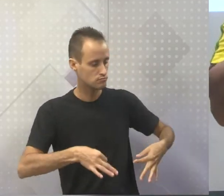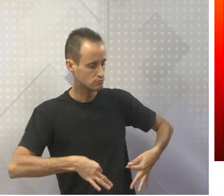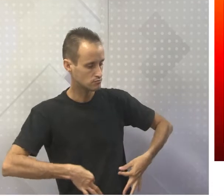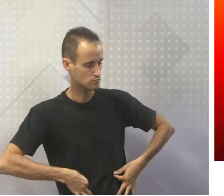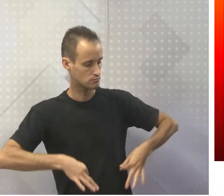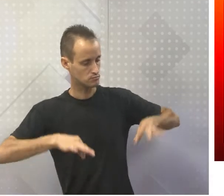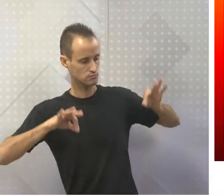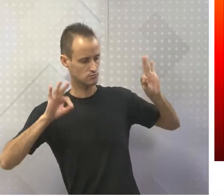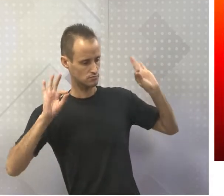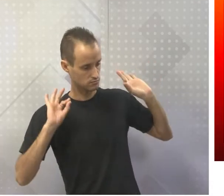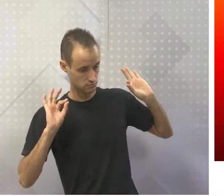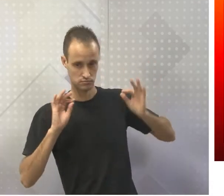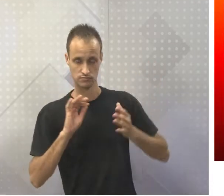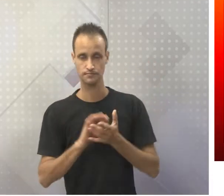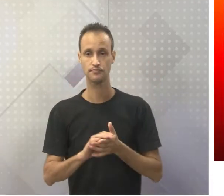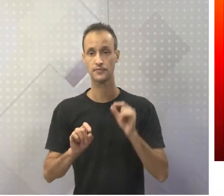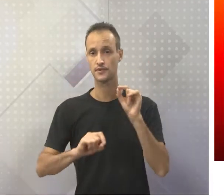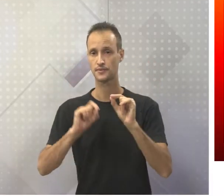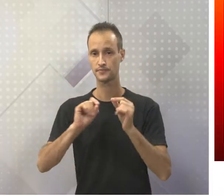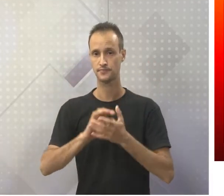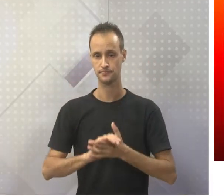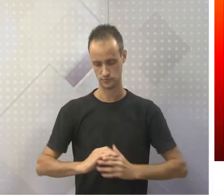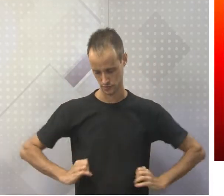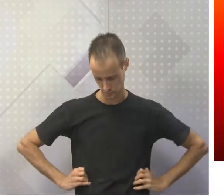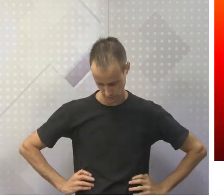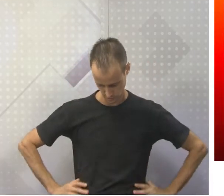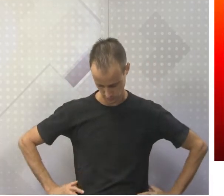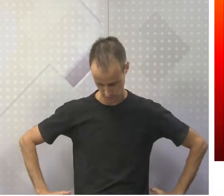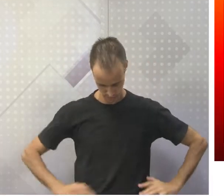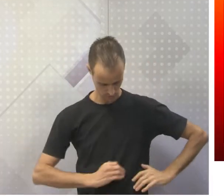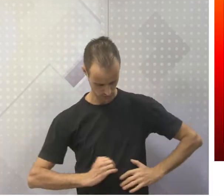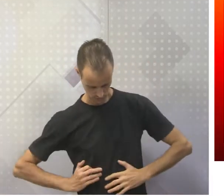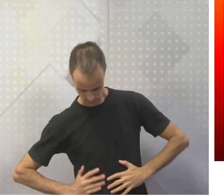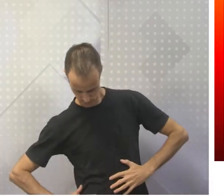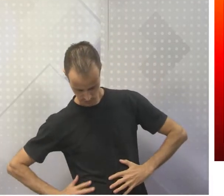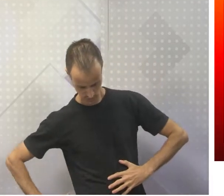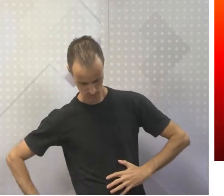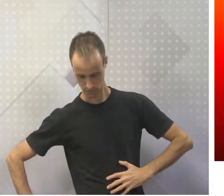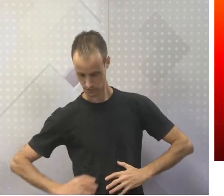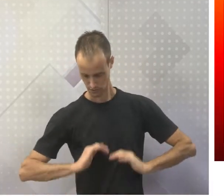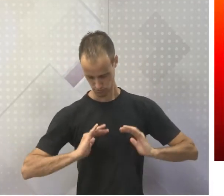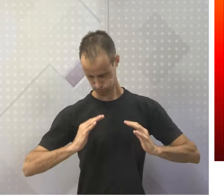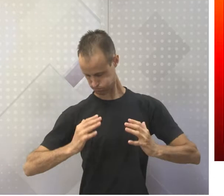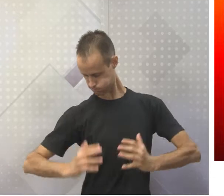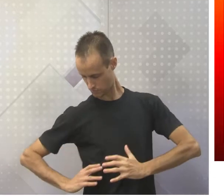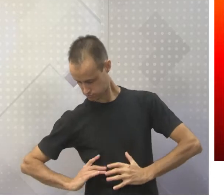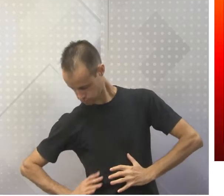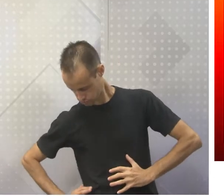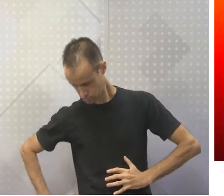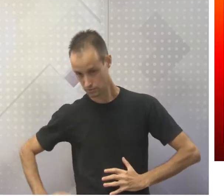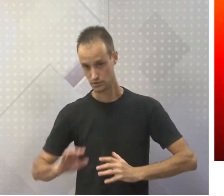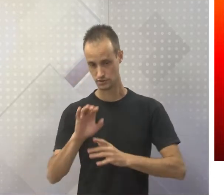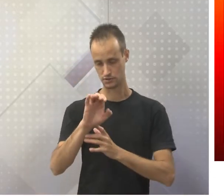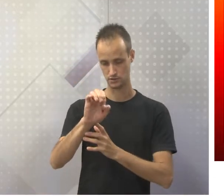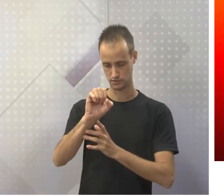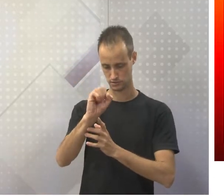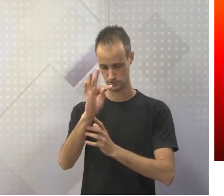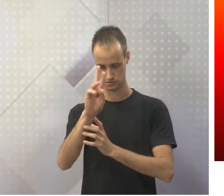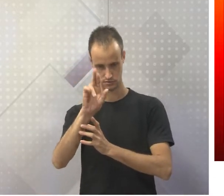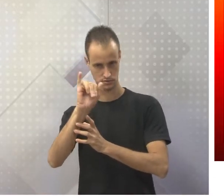por favor. Quando ele levantar, tu vai ver essas estrias, ó, são lindas, pessoal. É típico, o nome disso